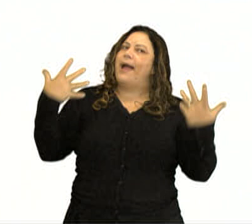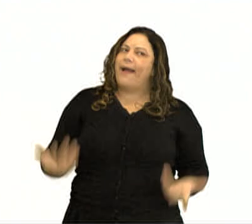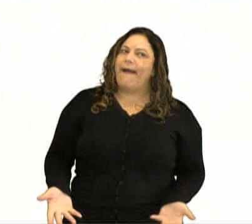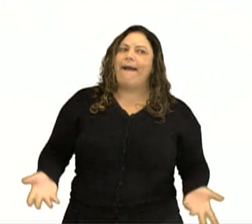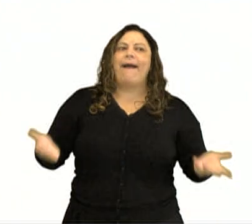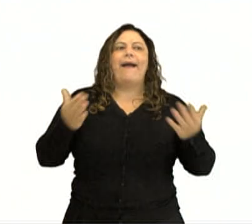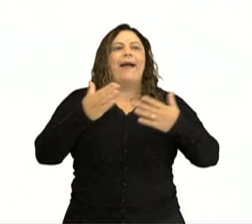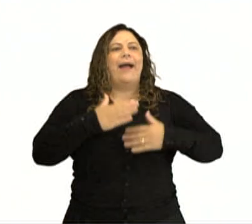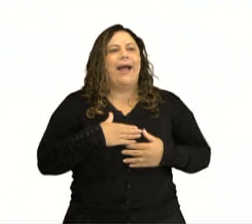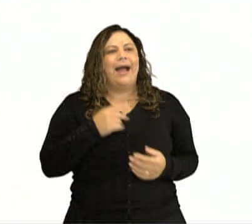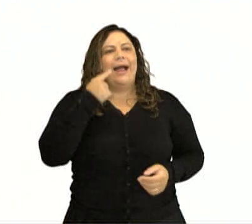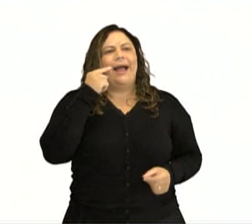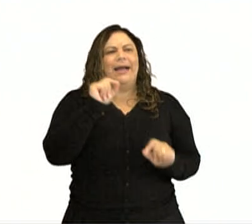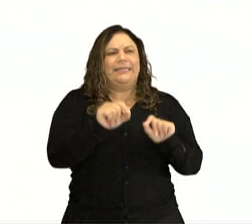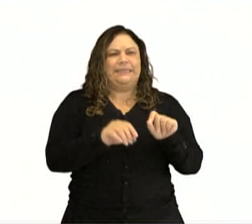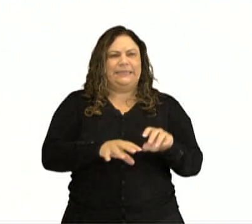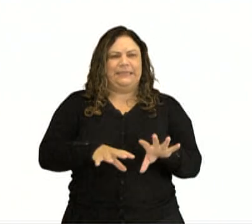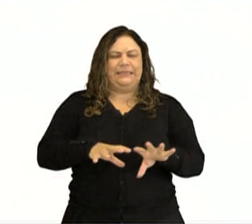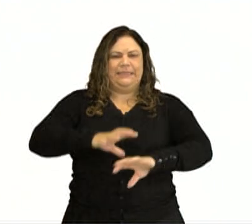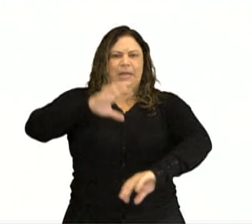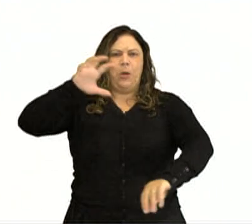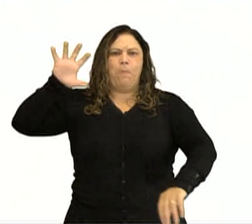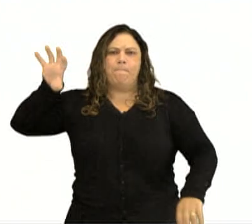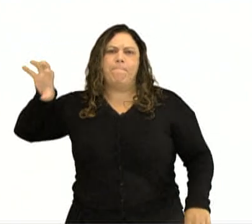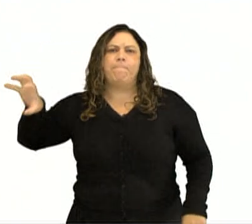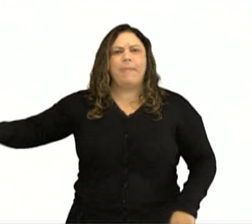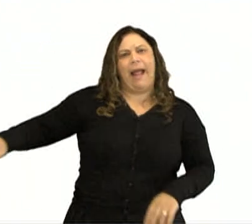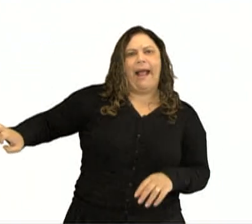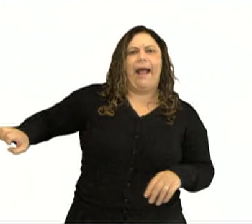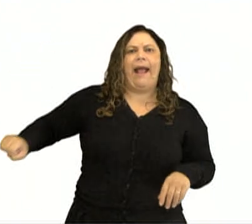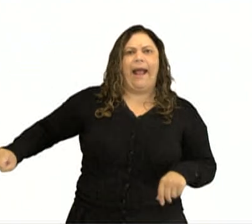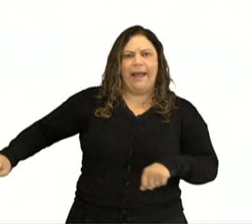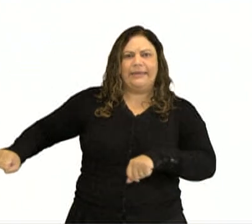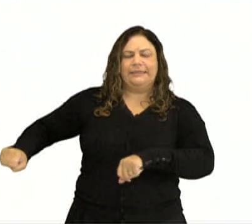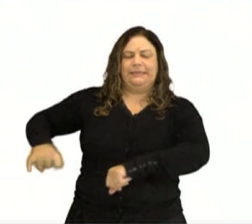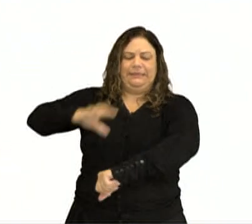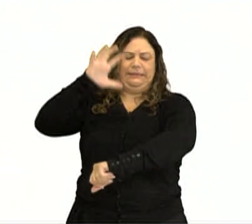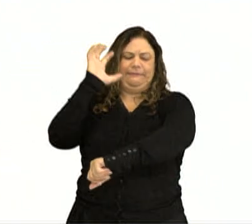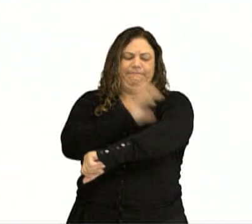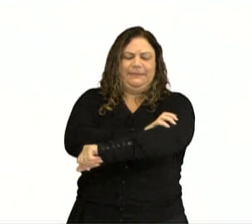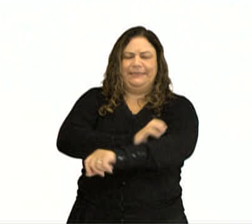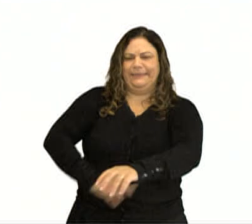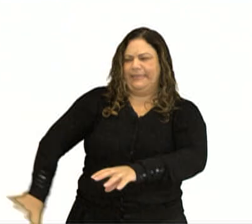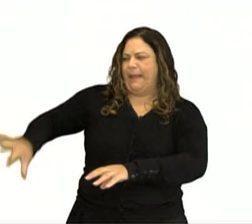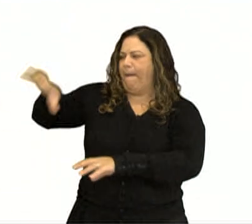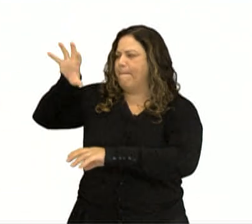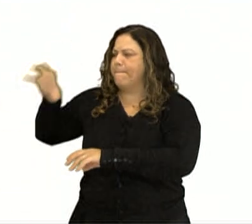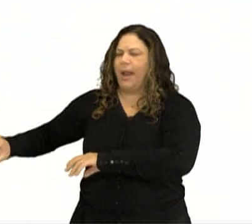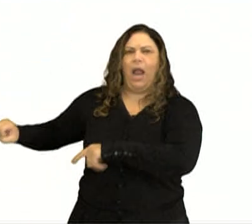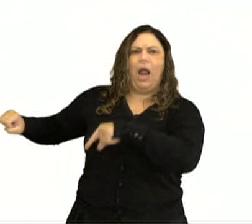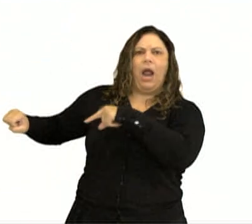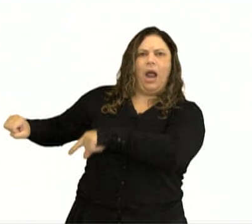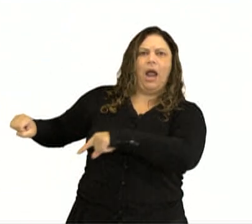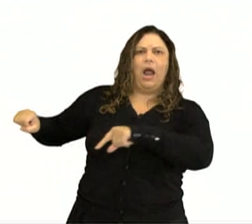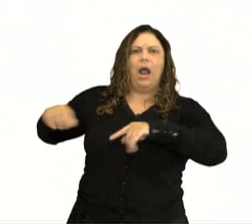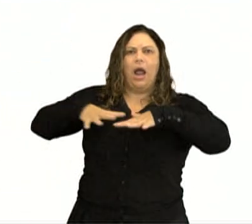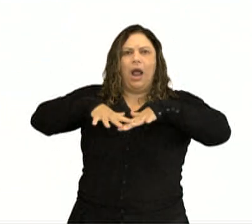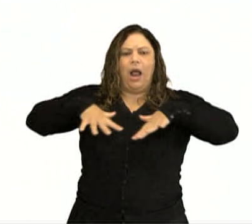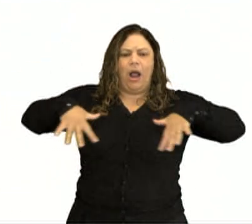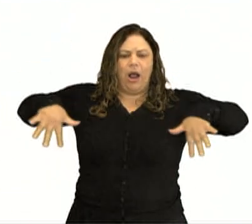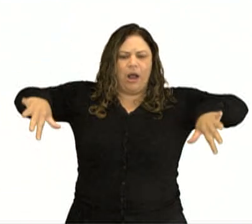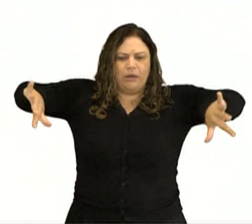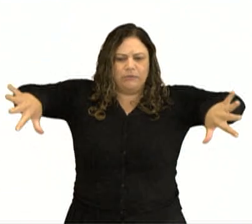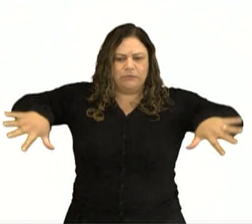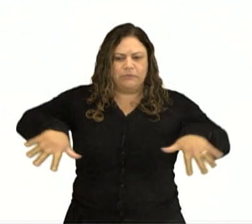Miquelina cravava as unhas no braço gordo da Iolanda. Em torno do trapézio verde,